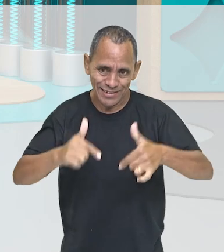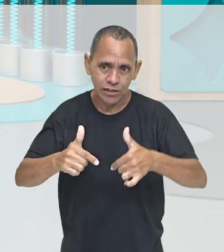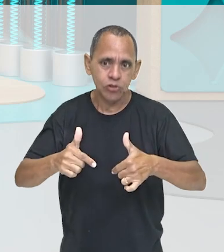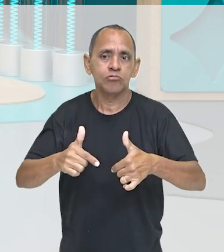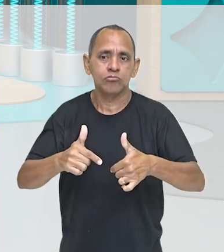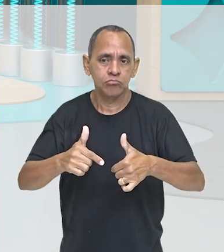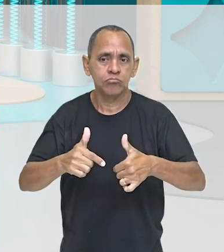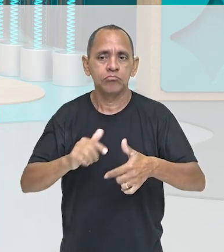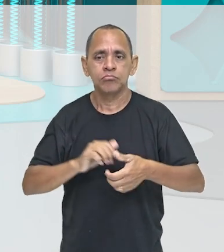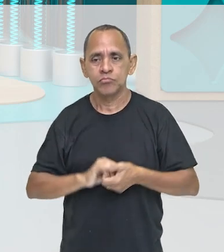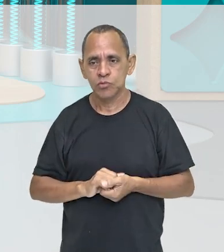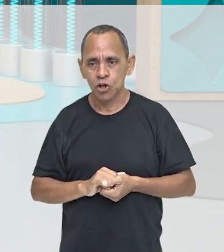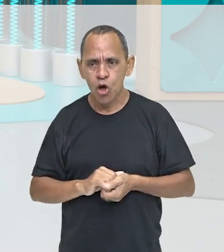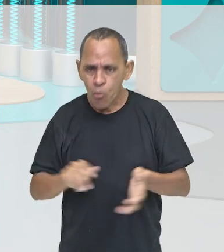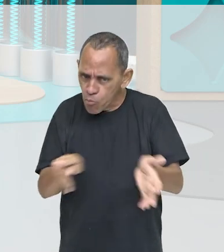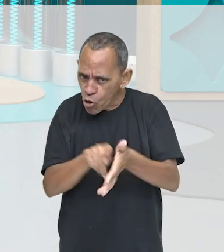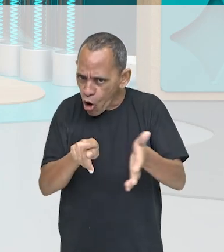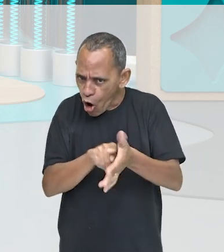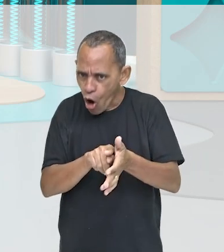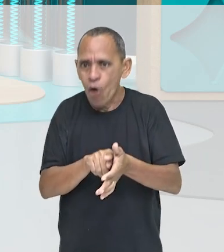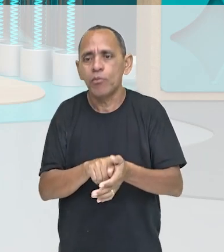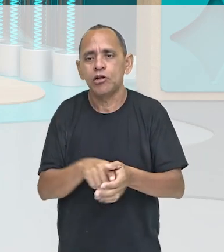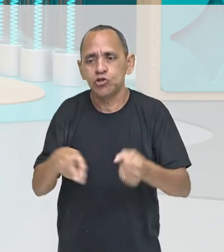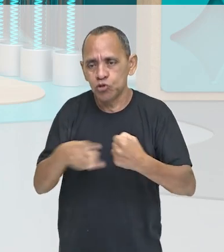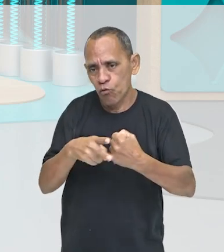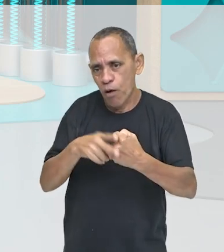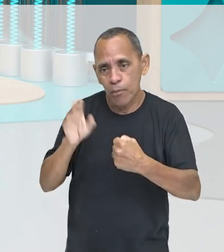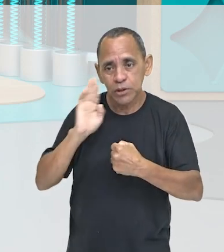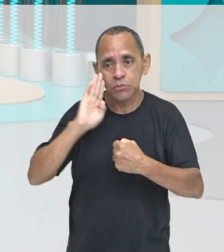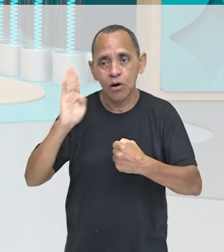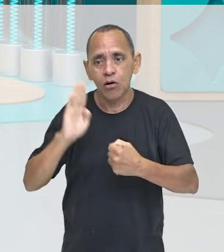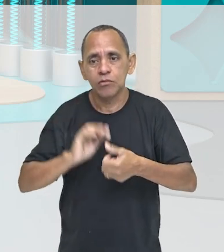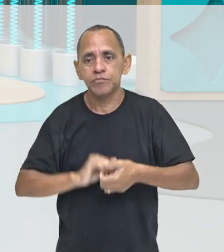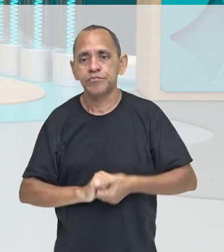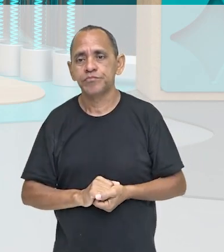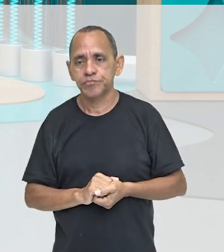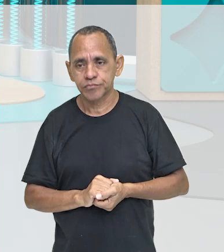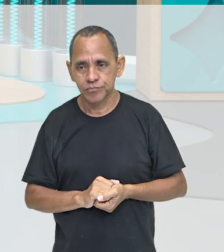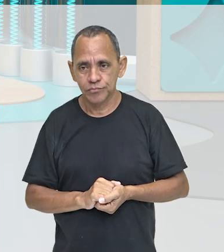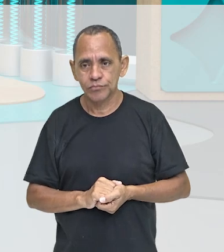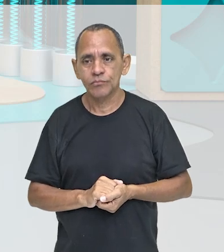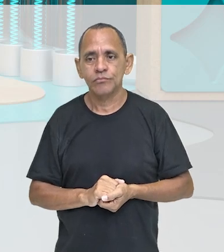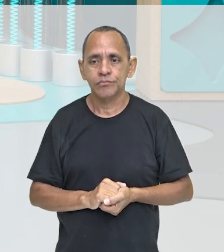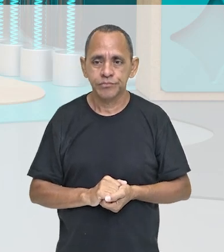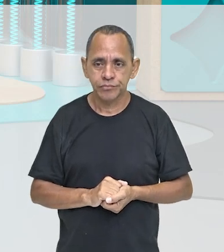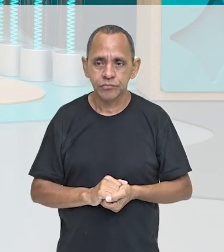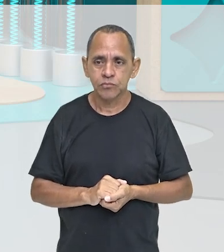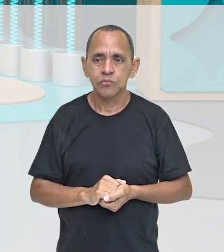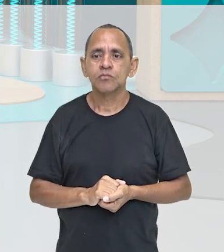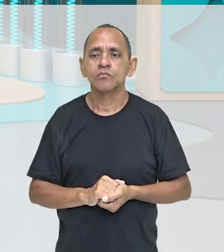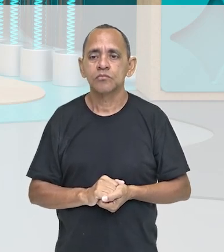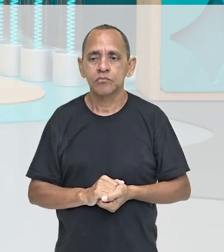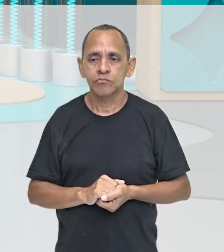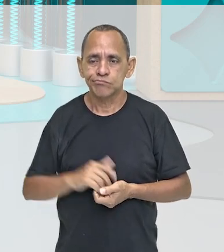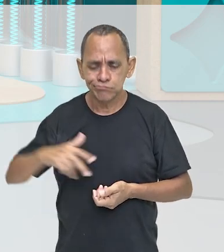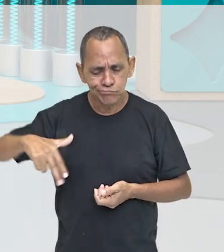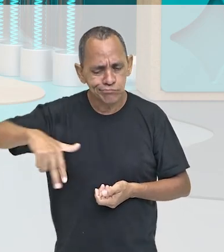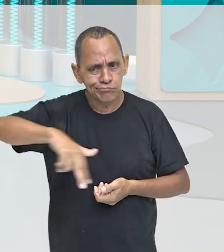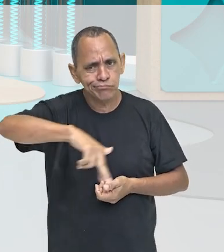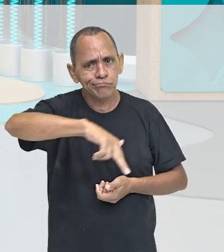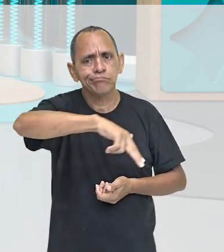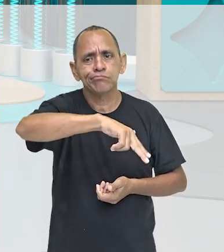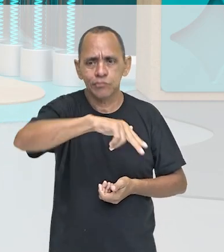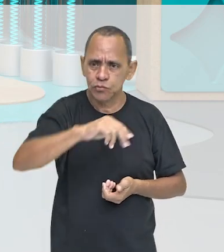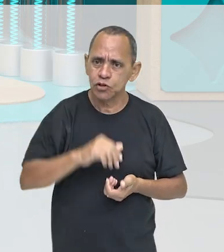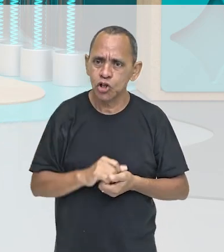walk, caminhar. Se eu colocar o will walk, caminharei. É o verbo caminhar que vai para o futuro, né, que vai